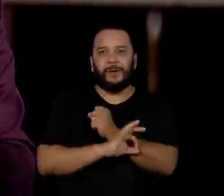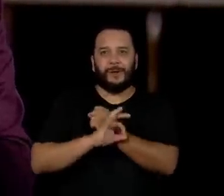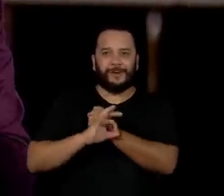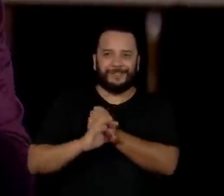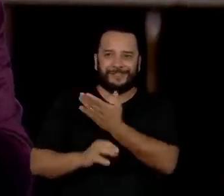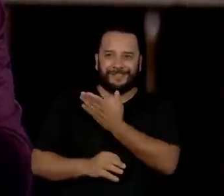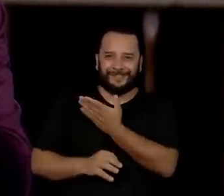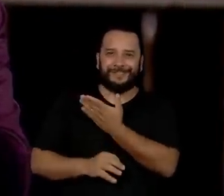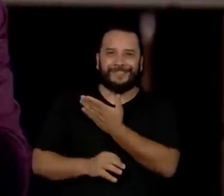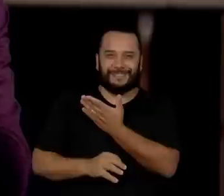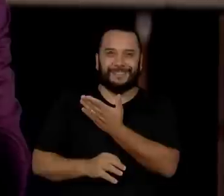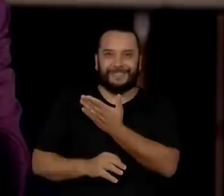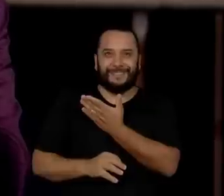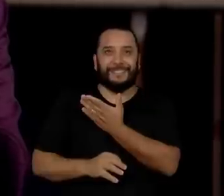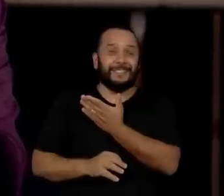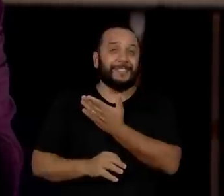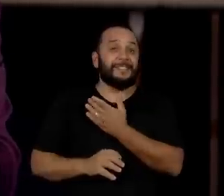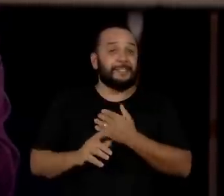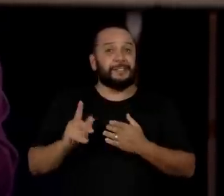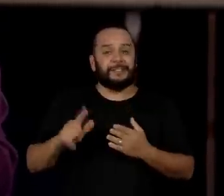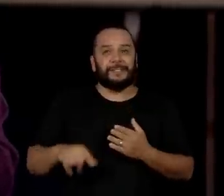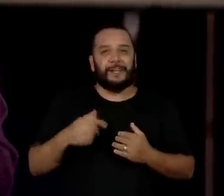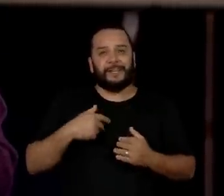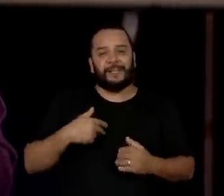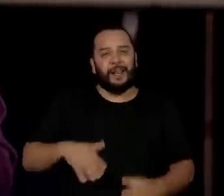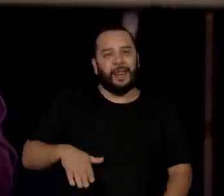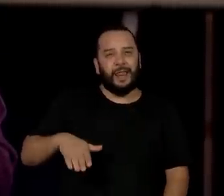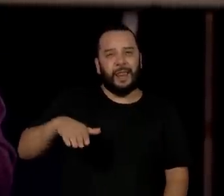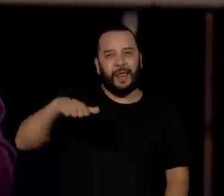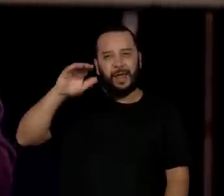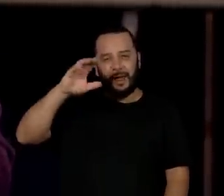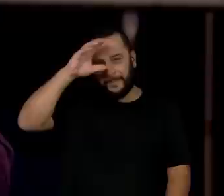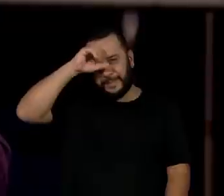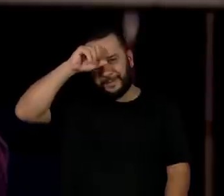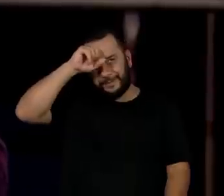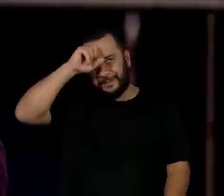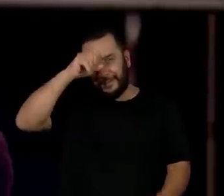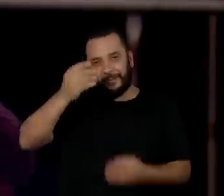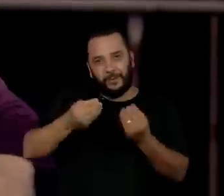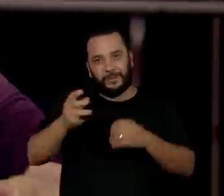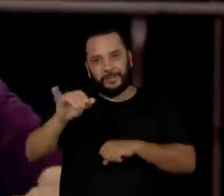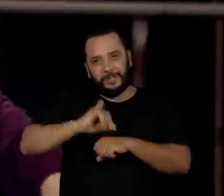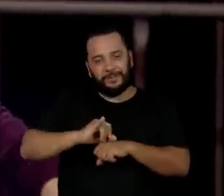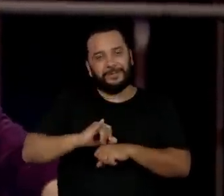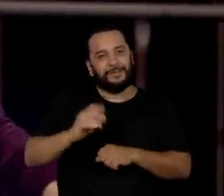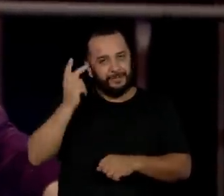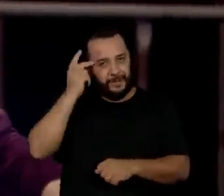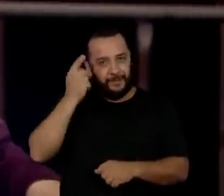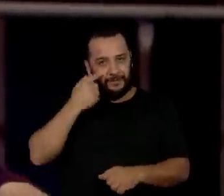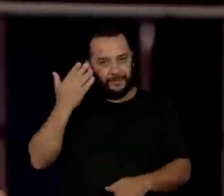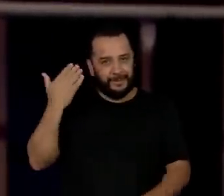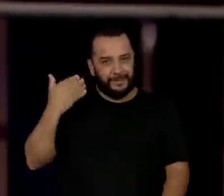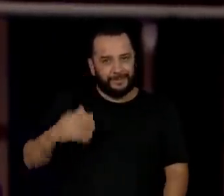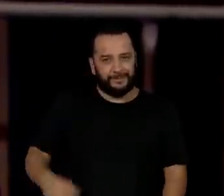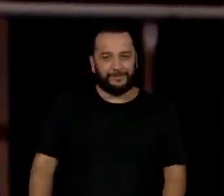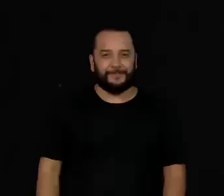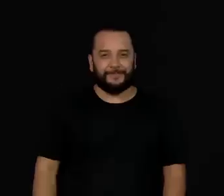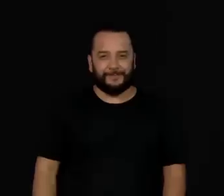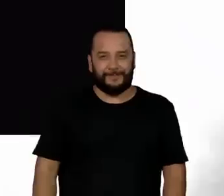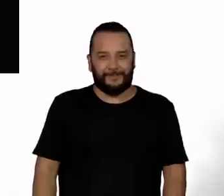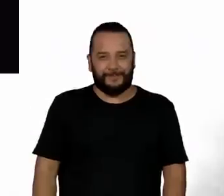dona Onça só que desde criança nós vamos lá no central de São Paulo ver como é que era até